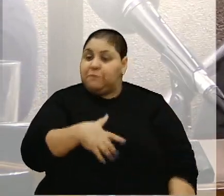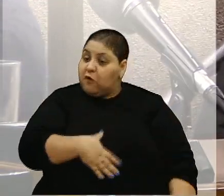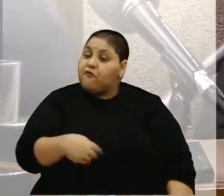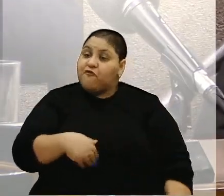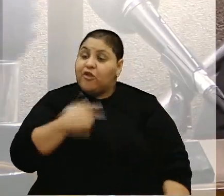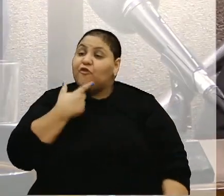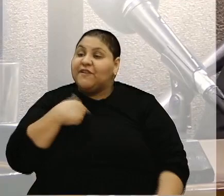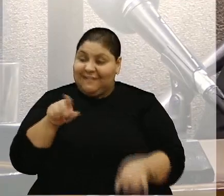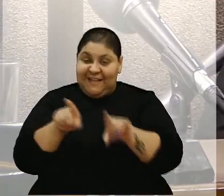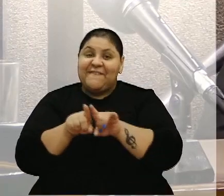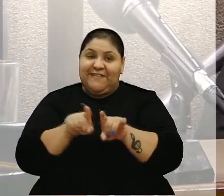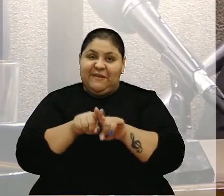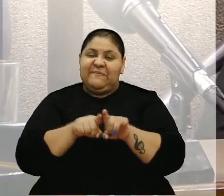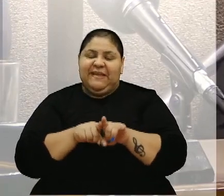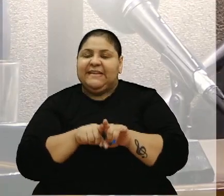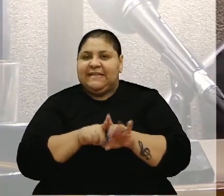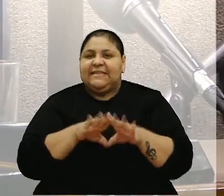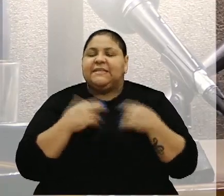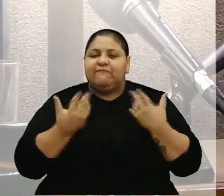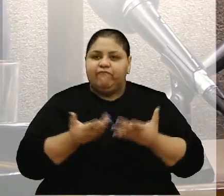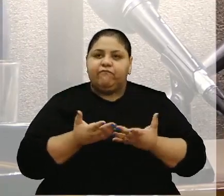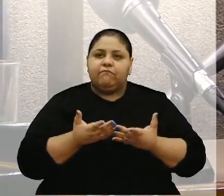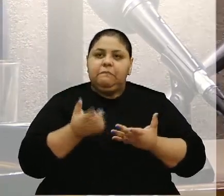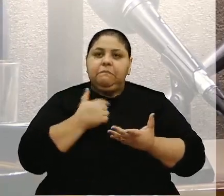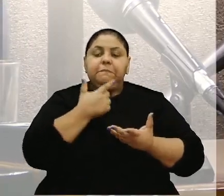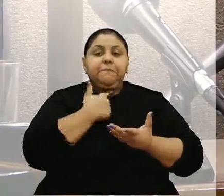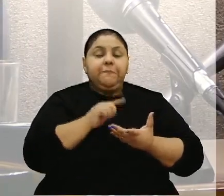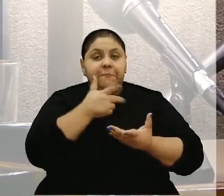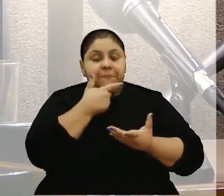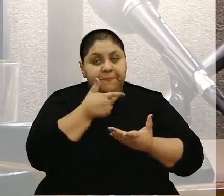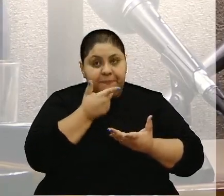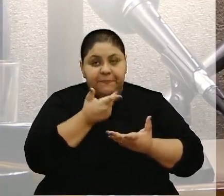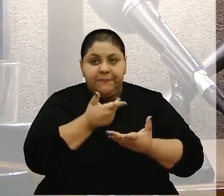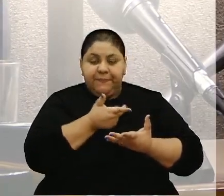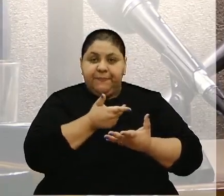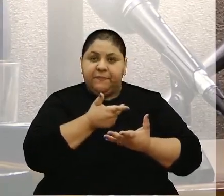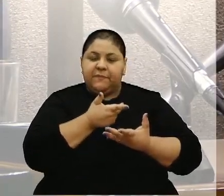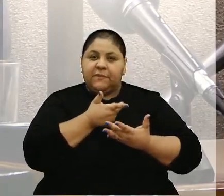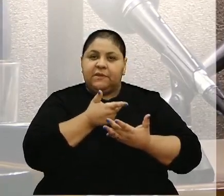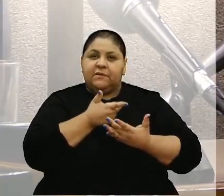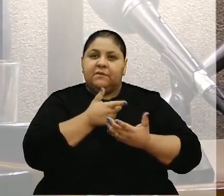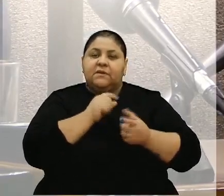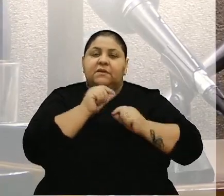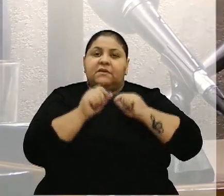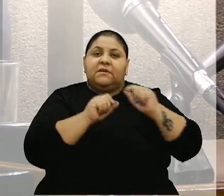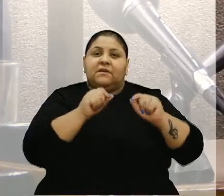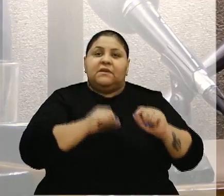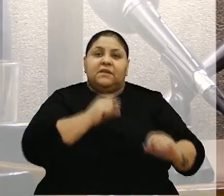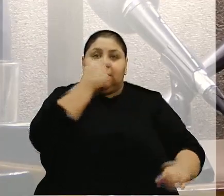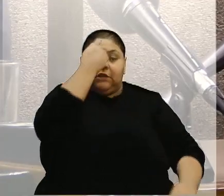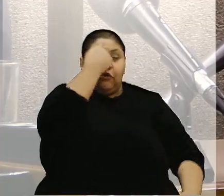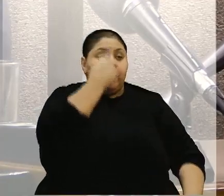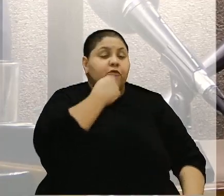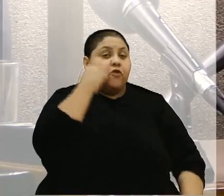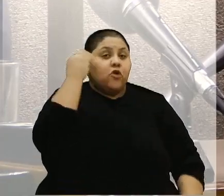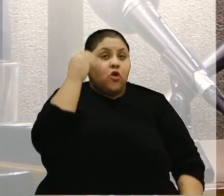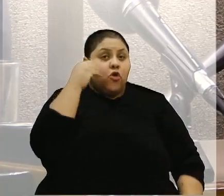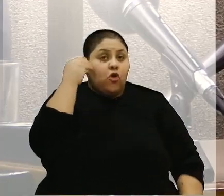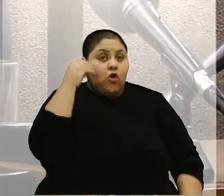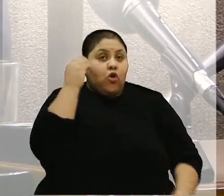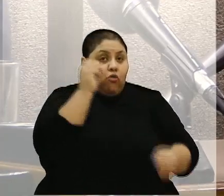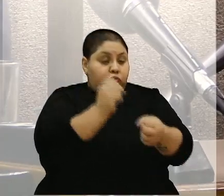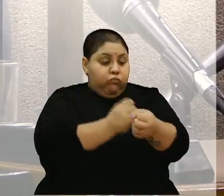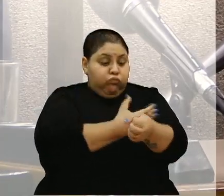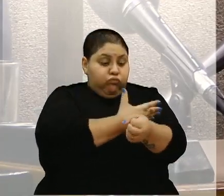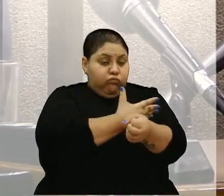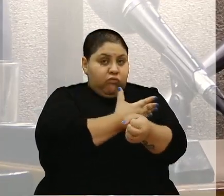verdade. Enfim, mas eu queria lhe dizer o seguinte: quem tem o perfil psicológico emotivo,